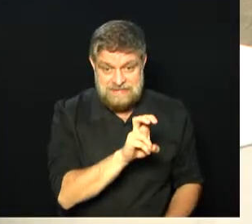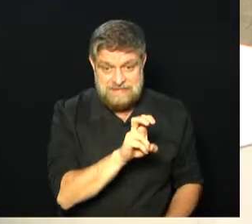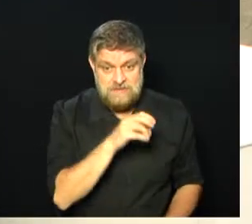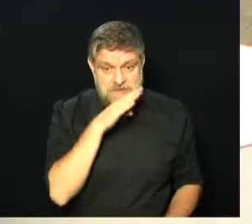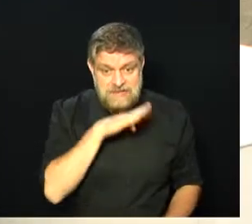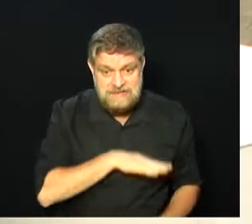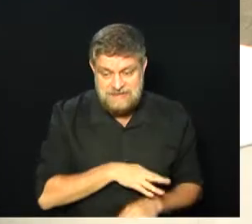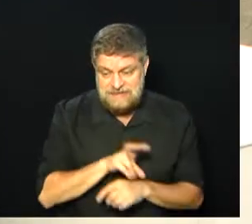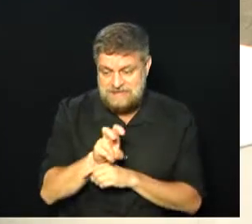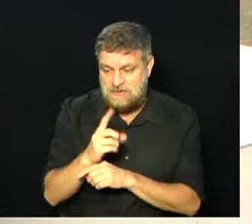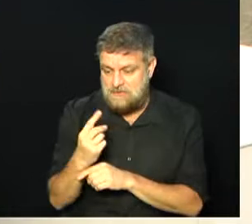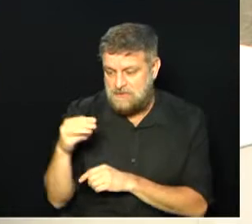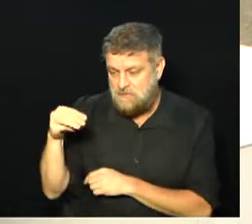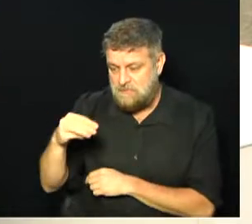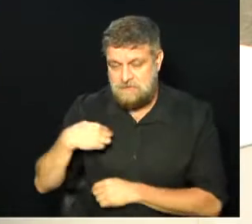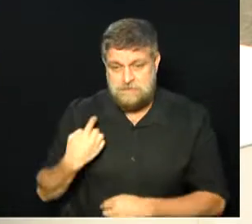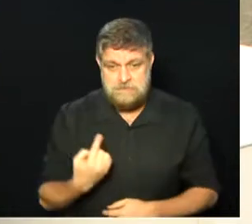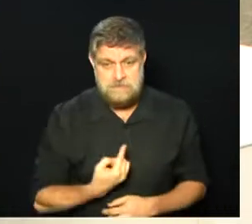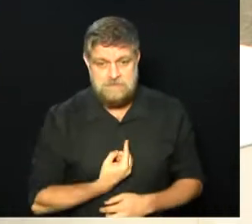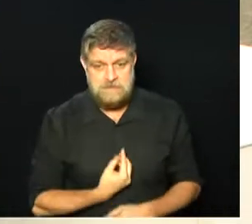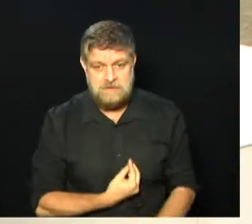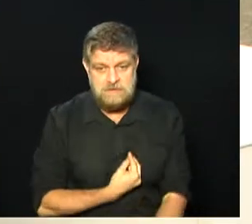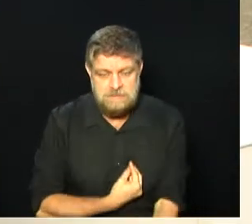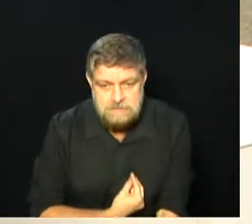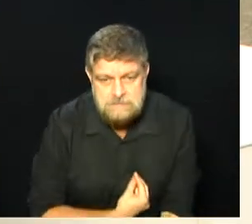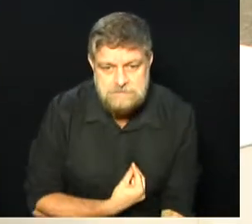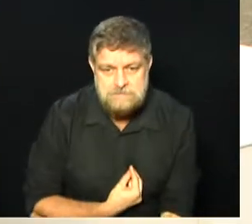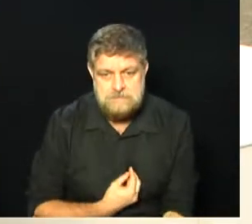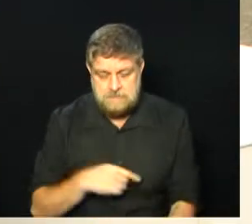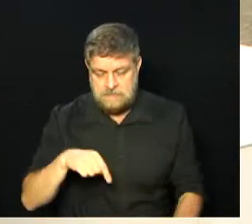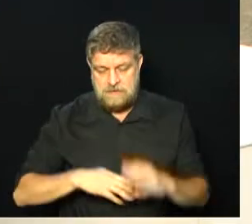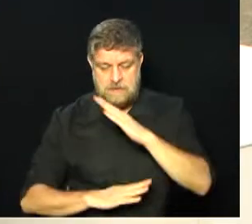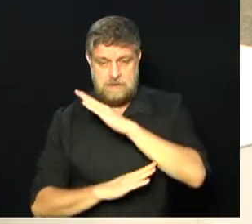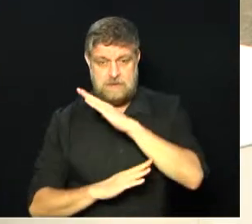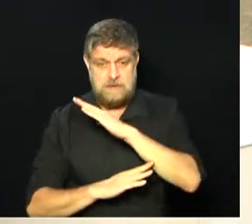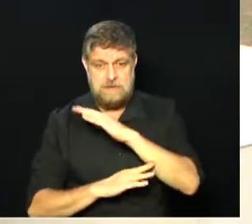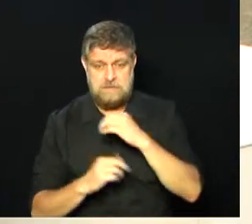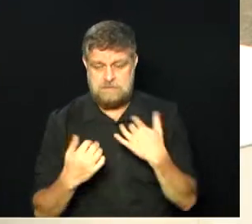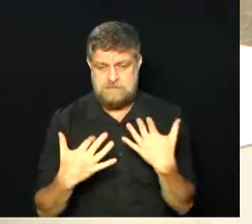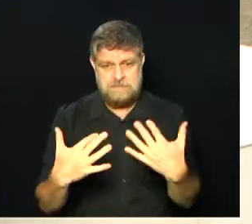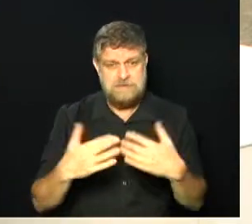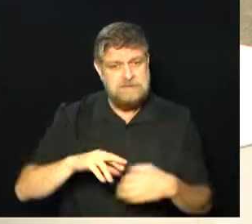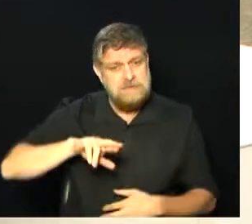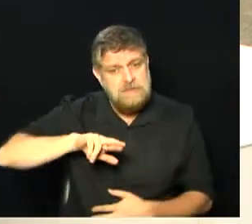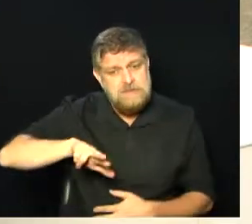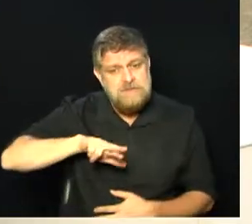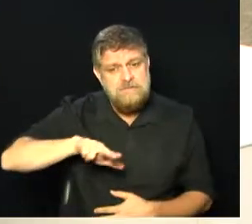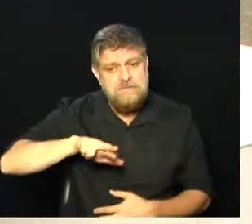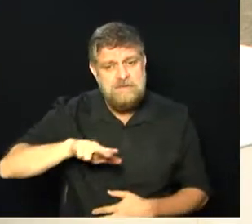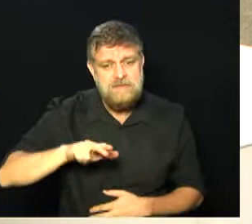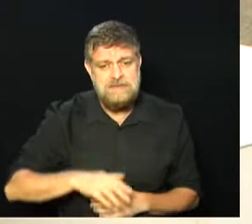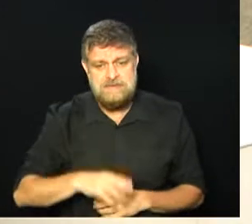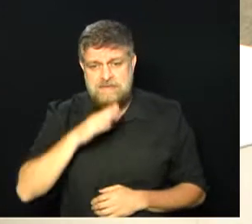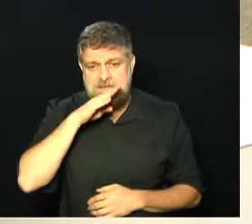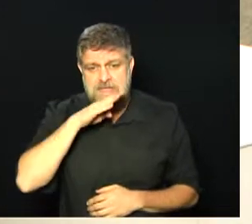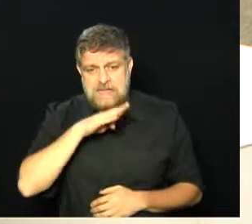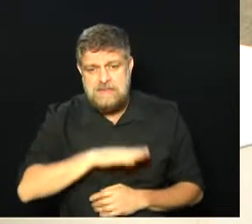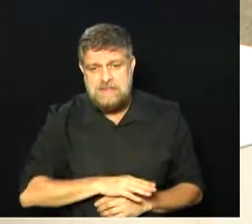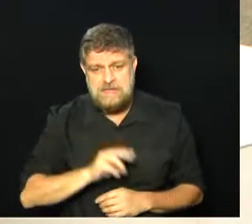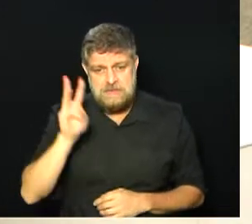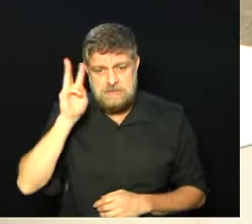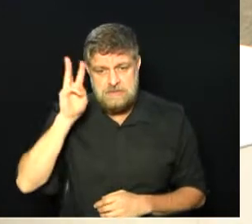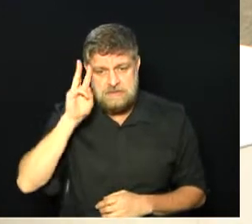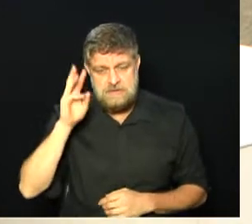minutos. Nós falamos ao vivo aqui do plenário da Câmara Municipal de Campinas, que está diferente neste fim de tarde de terça-feira.